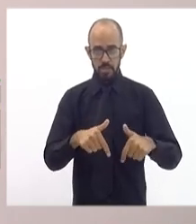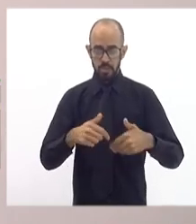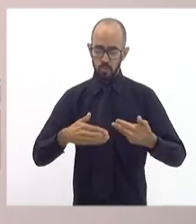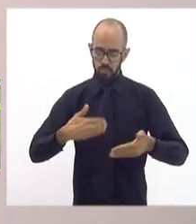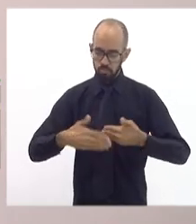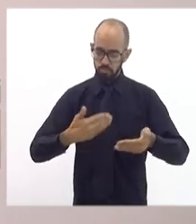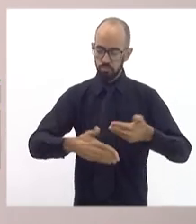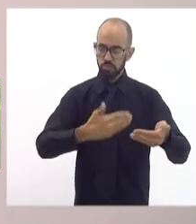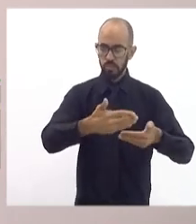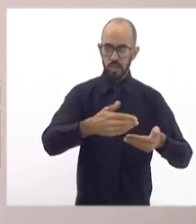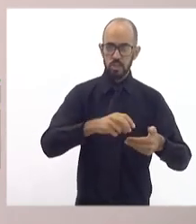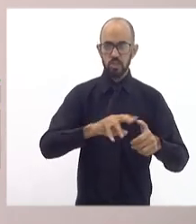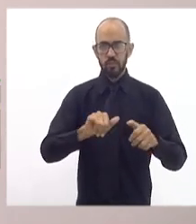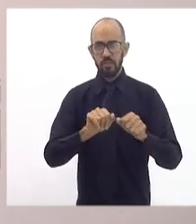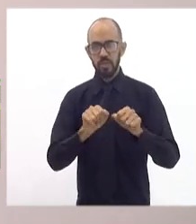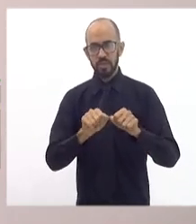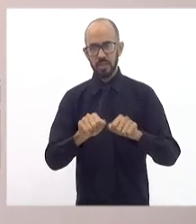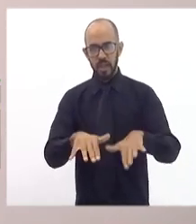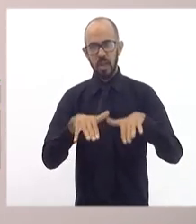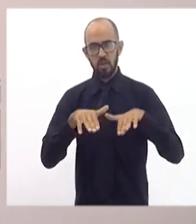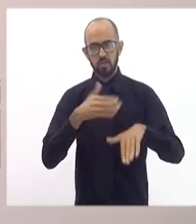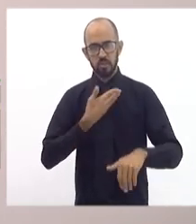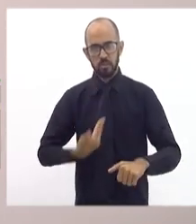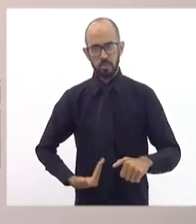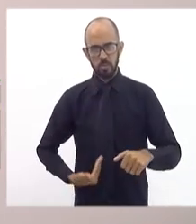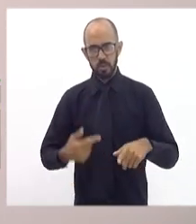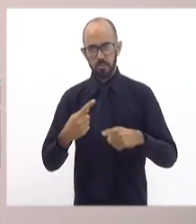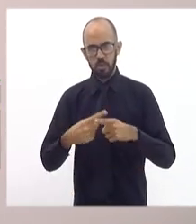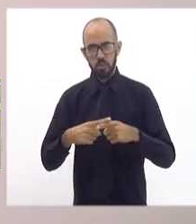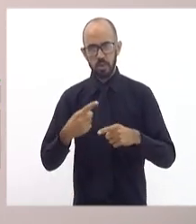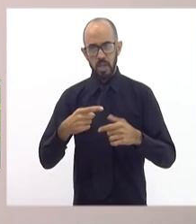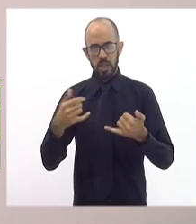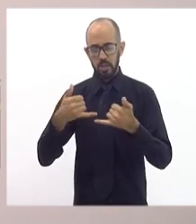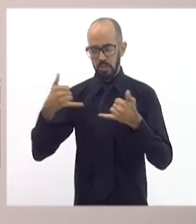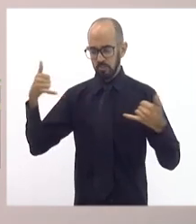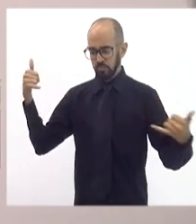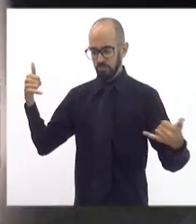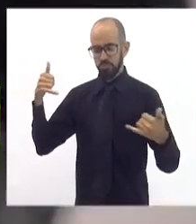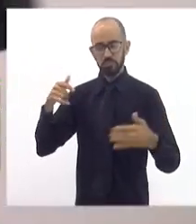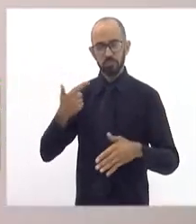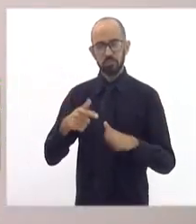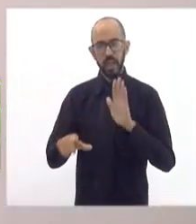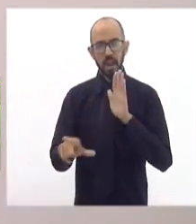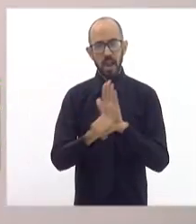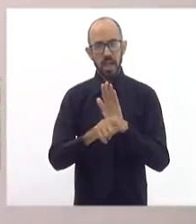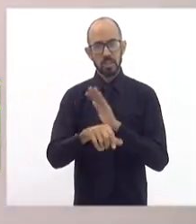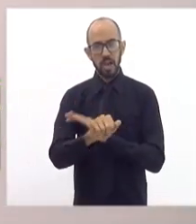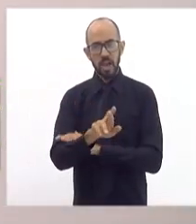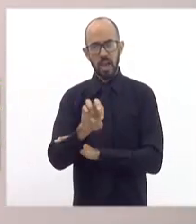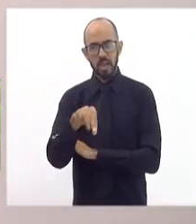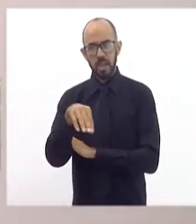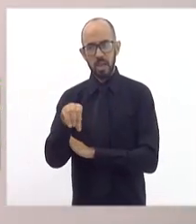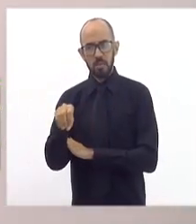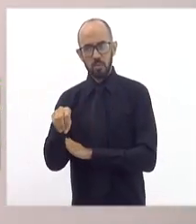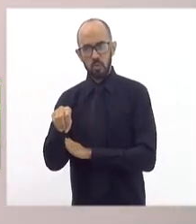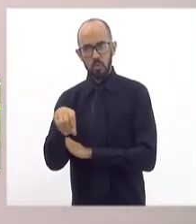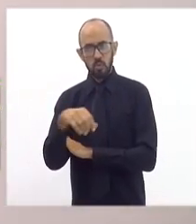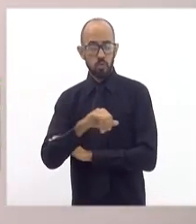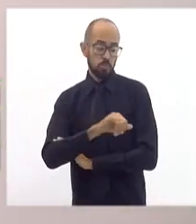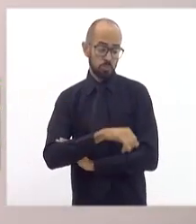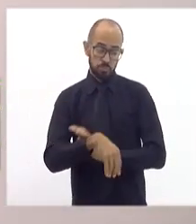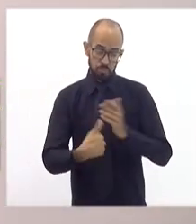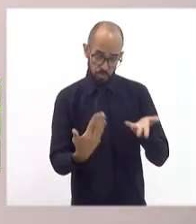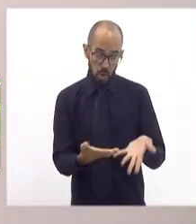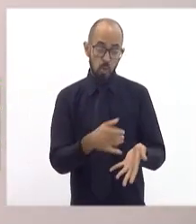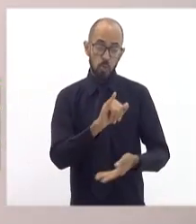vai ter a questão da audiência pública porque no processo da linha de transmissão como não é exigível de arrimo o ingresso simplesmente tocou todos os direitos legais